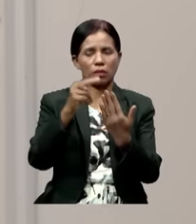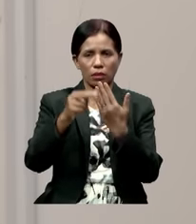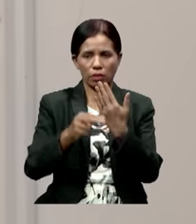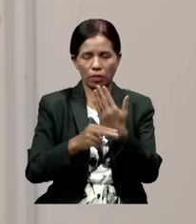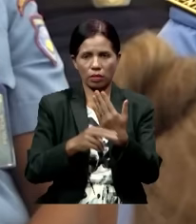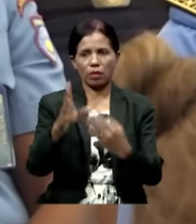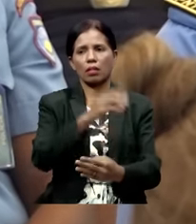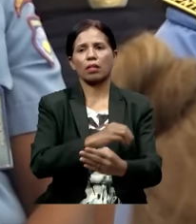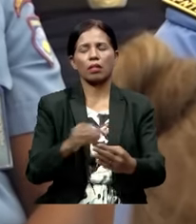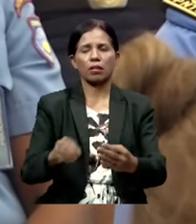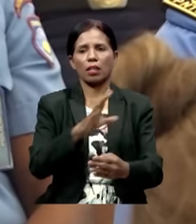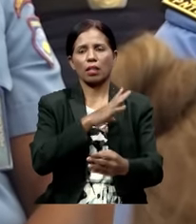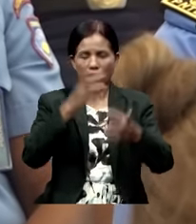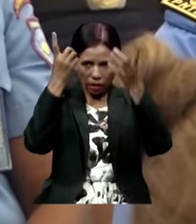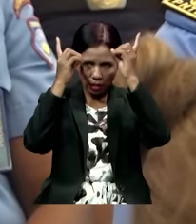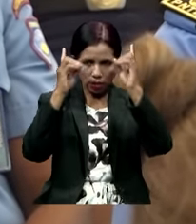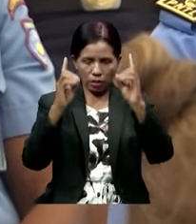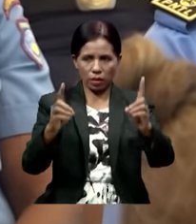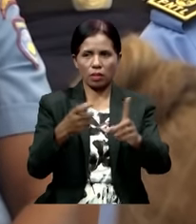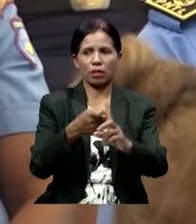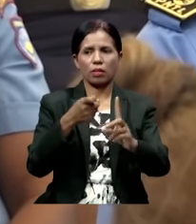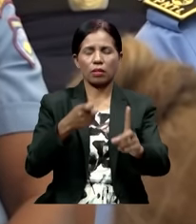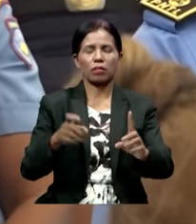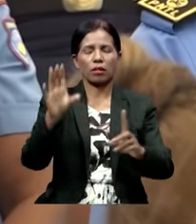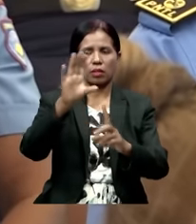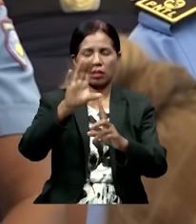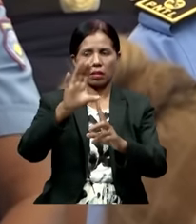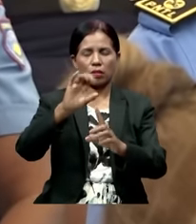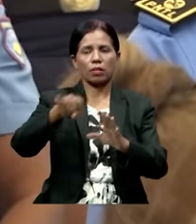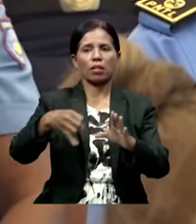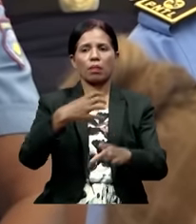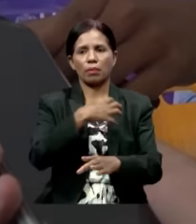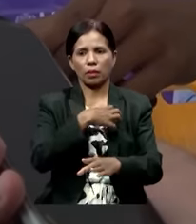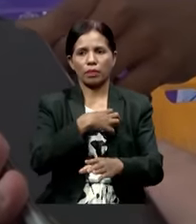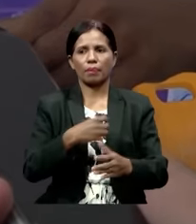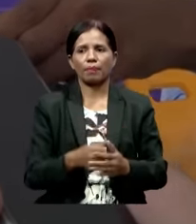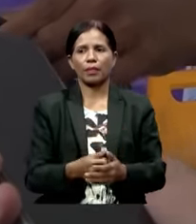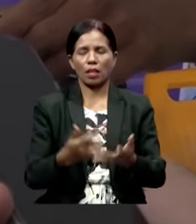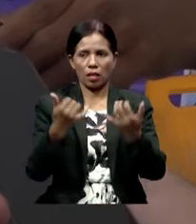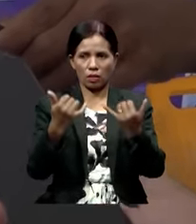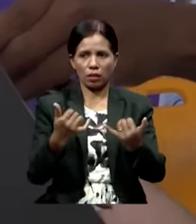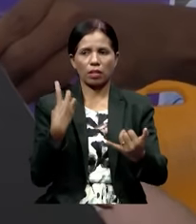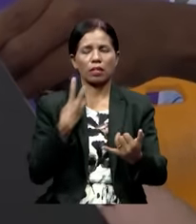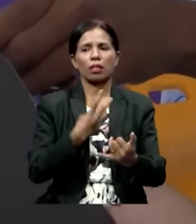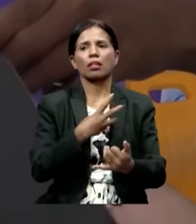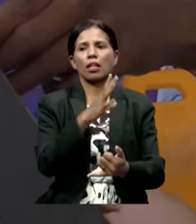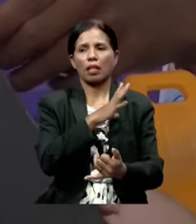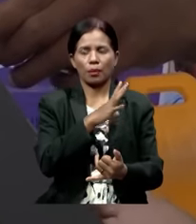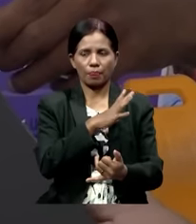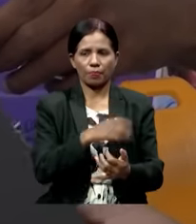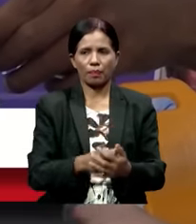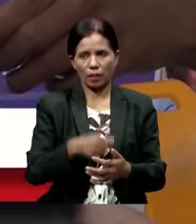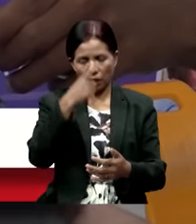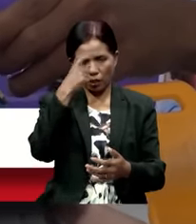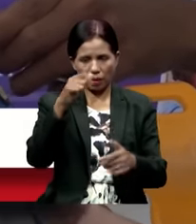fulan novembro, se reindecisão na orientação o si comando geral a PNTL. Então agora Itahen também